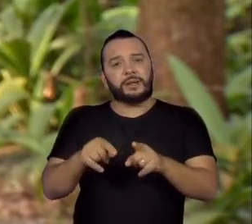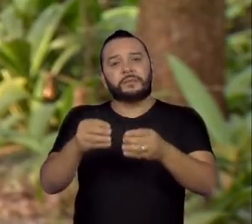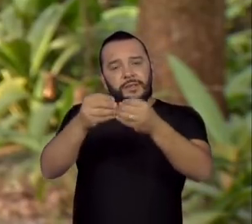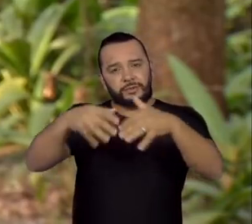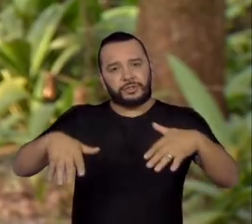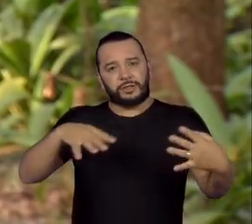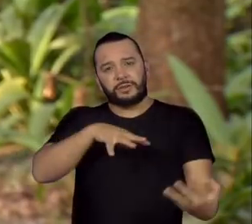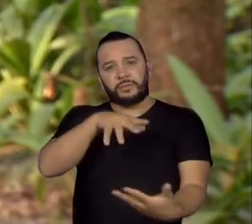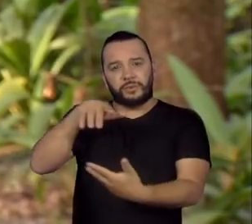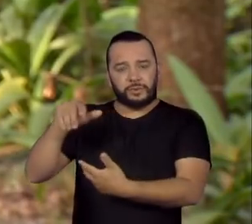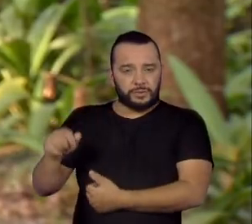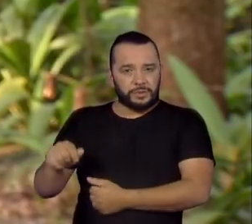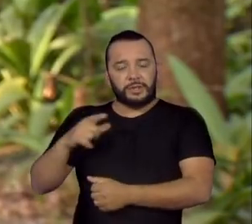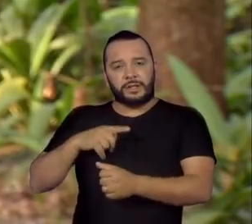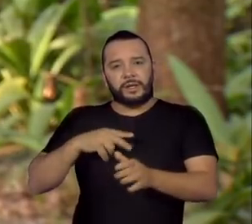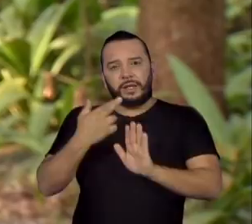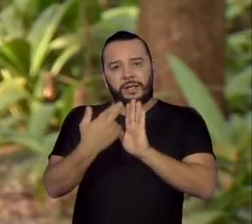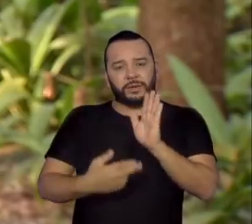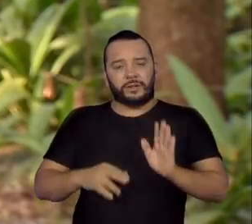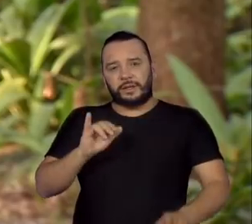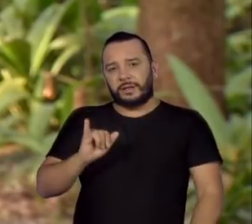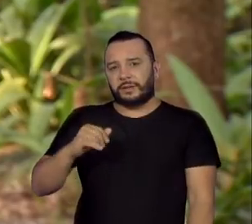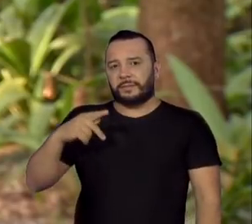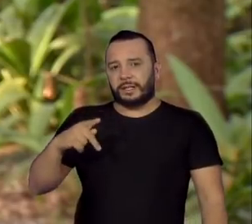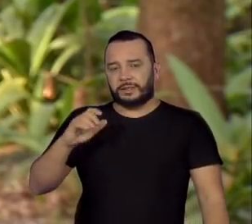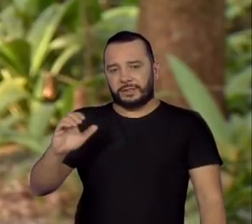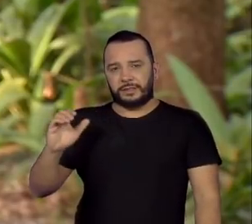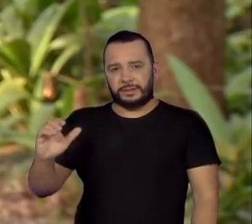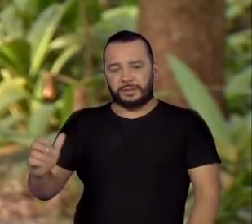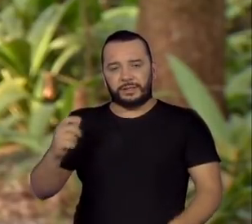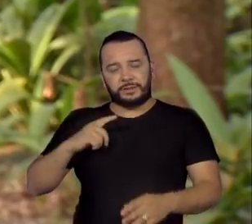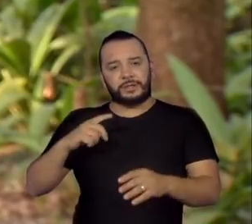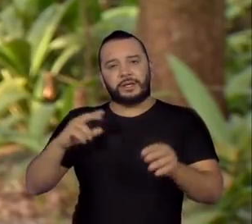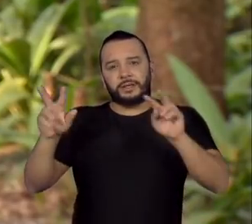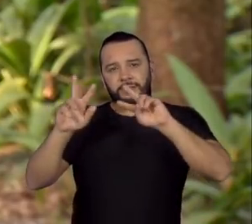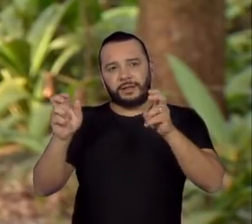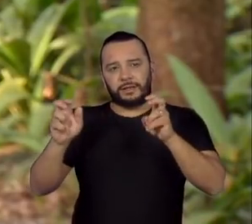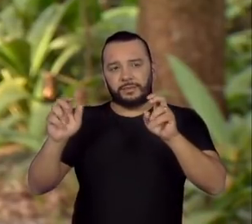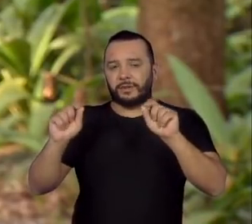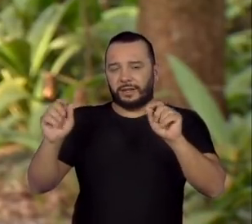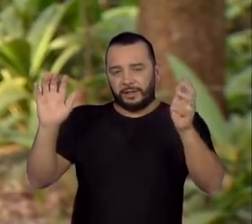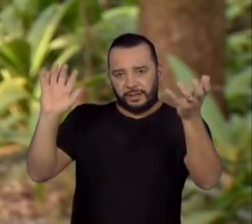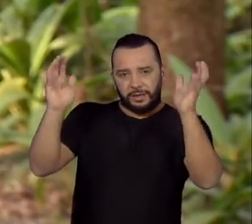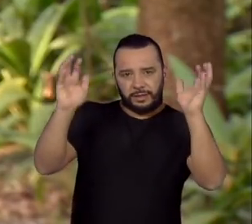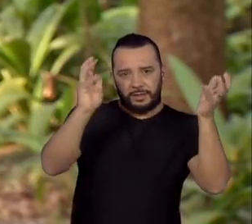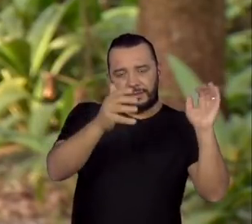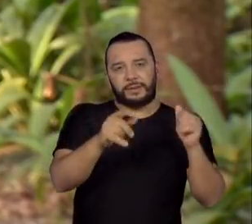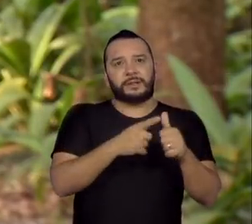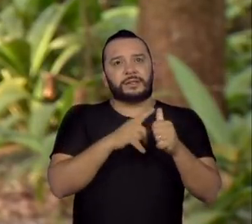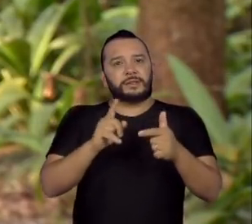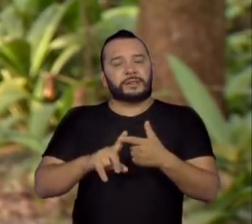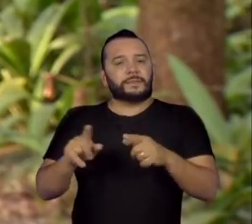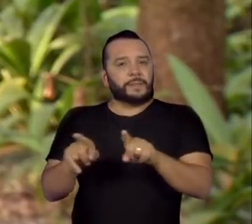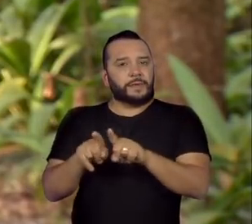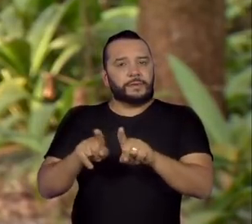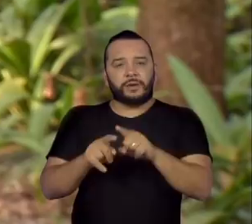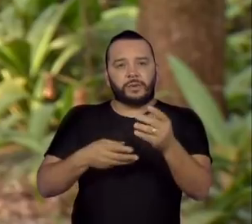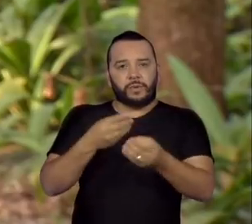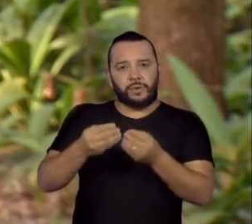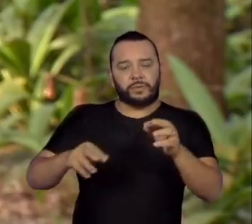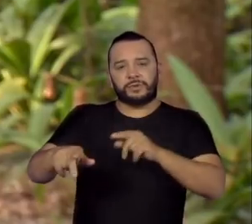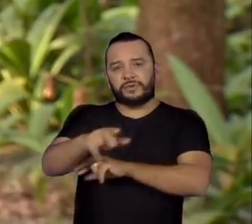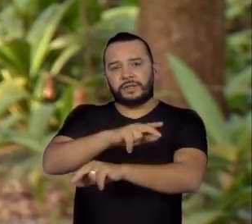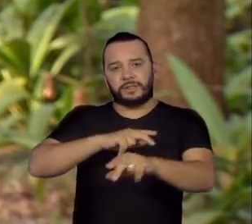recente ligado ao IPCC, painel da ONU sobre clima, e à Plataforma das Nações Unidas sobre